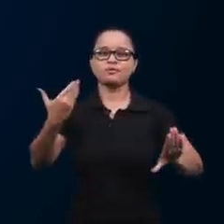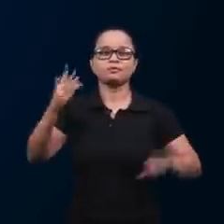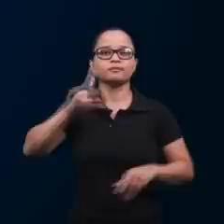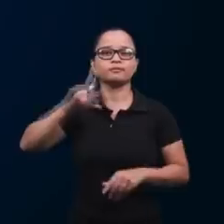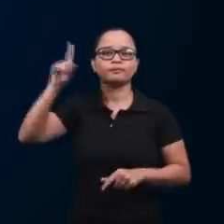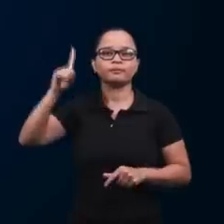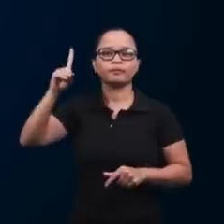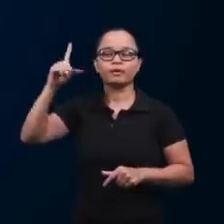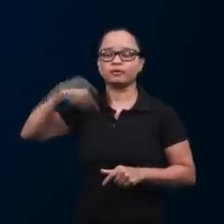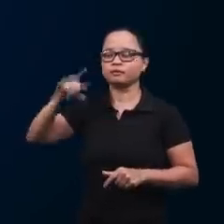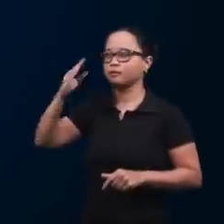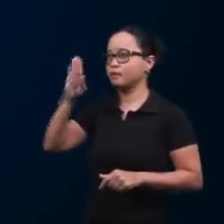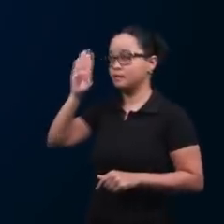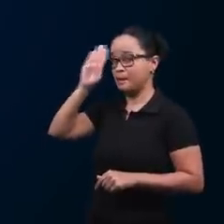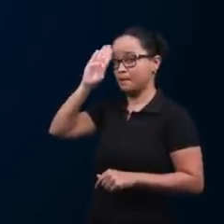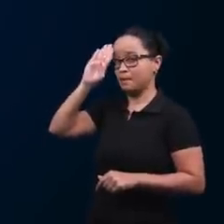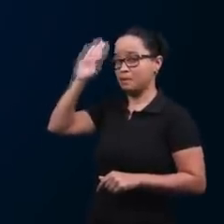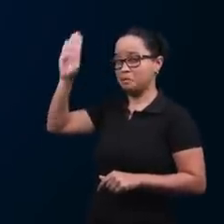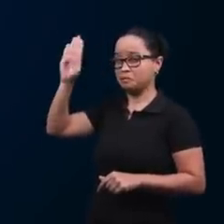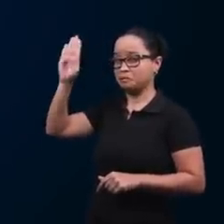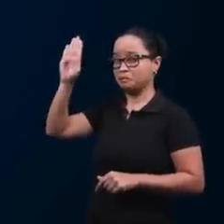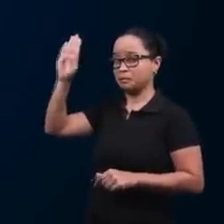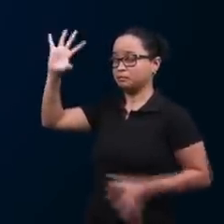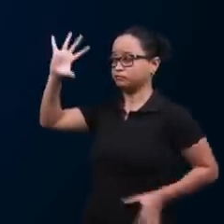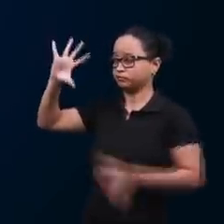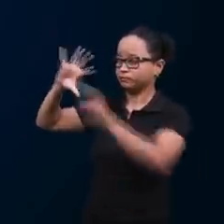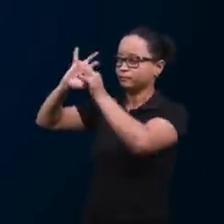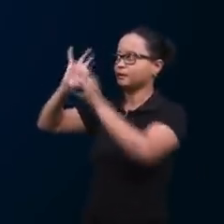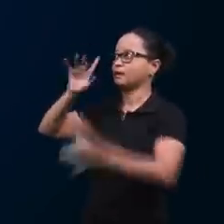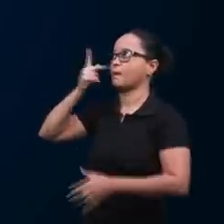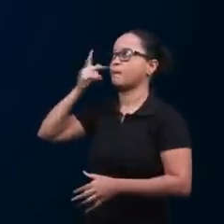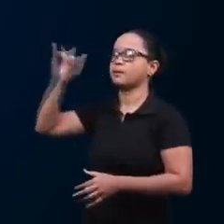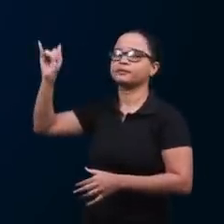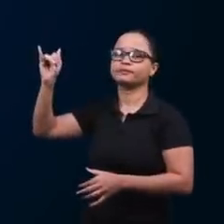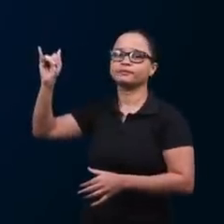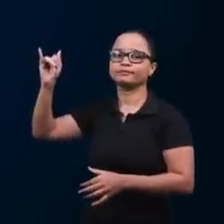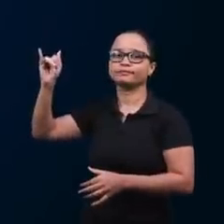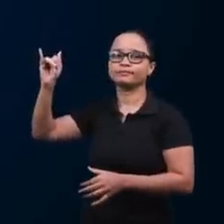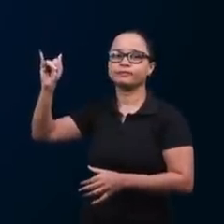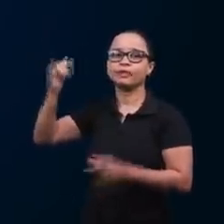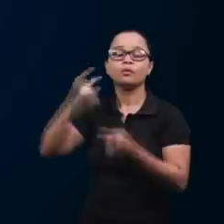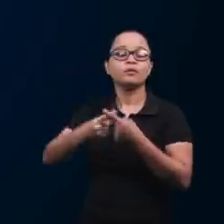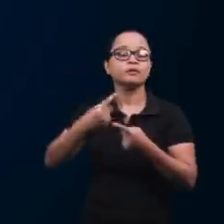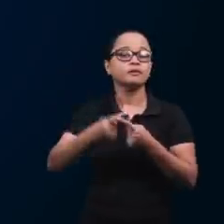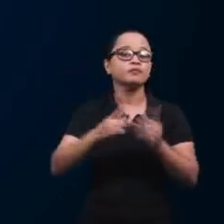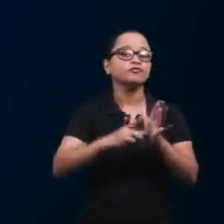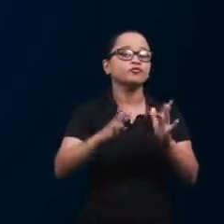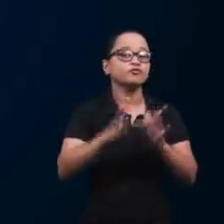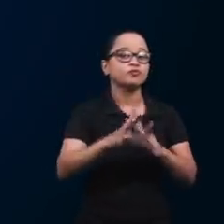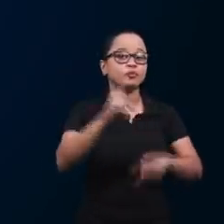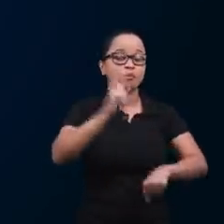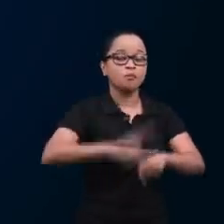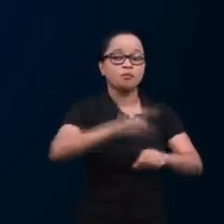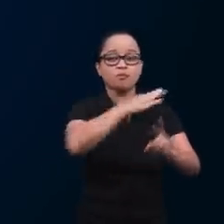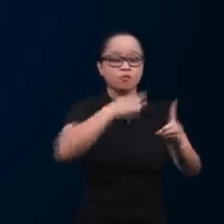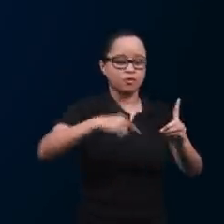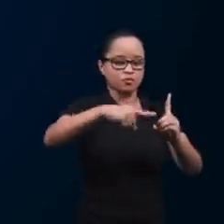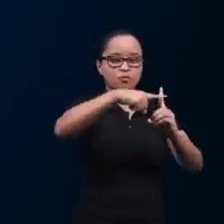e o acesso direto ao Pai sem mediato um é porque Jesus ali na cruz